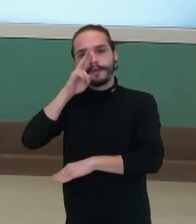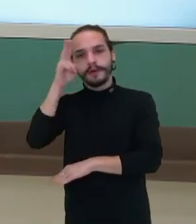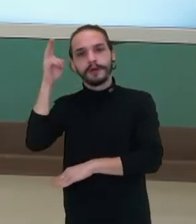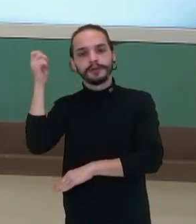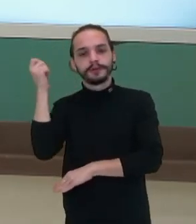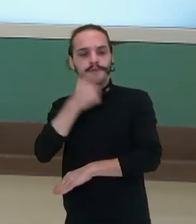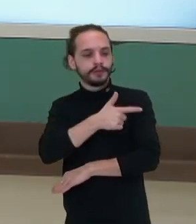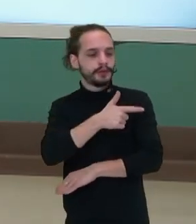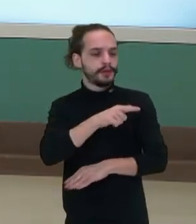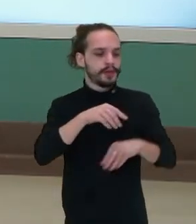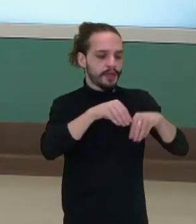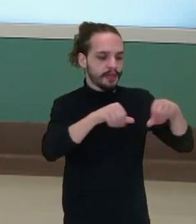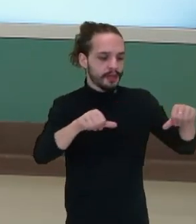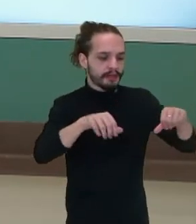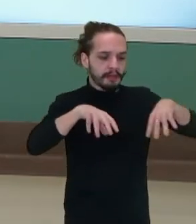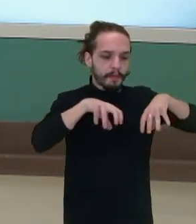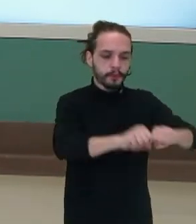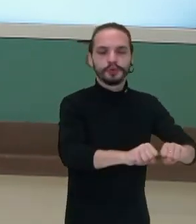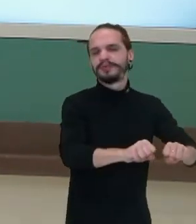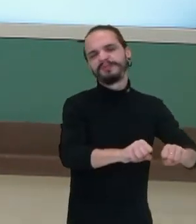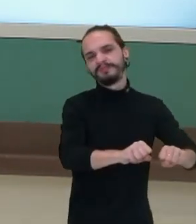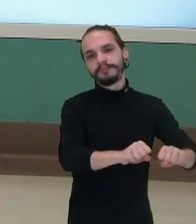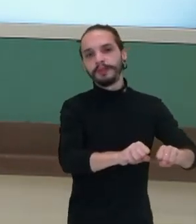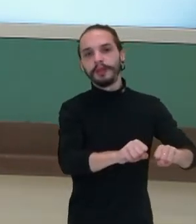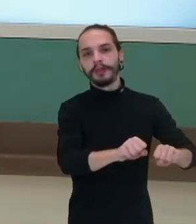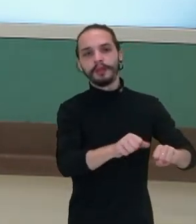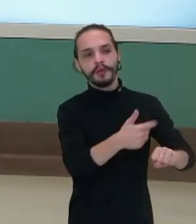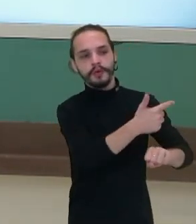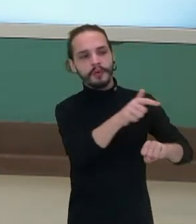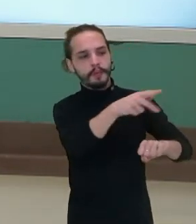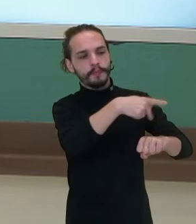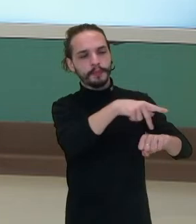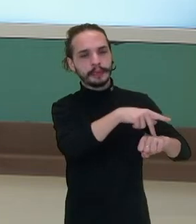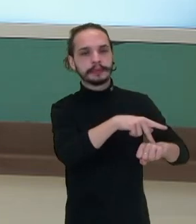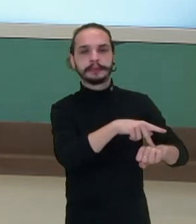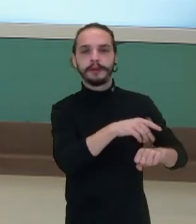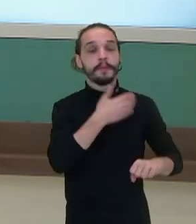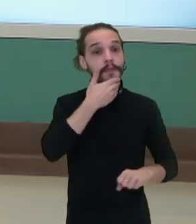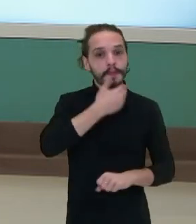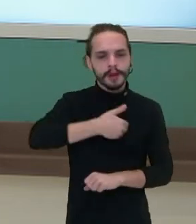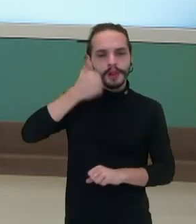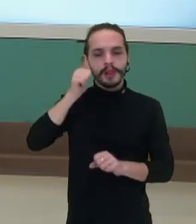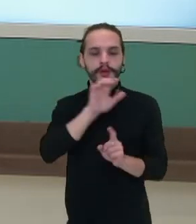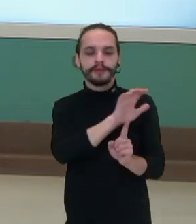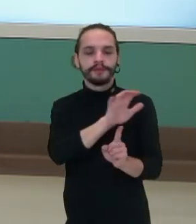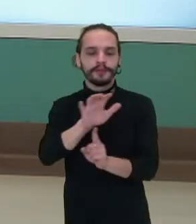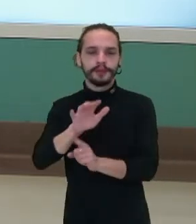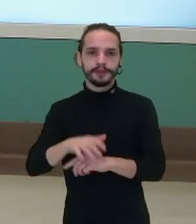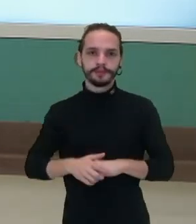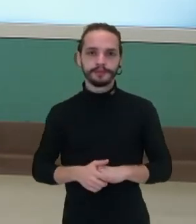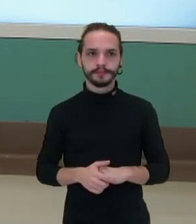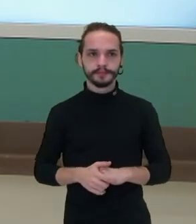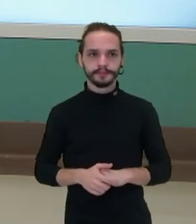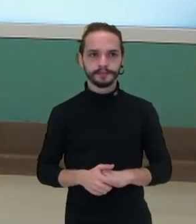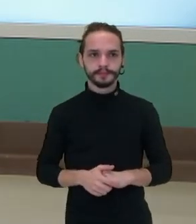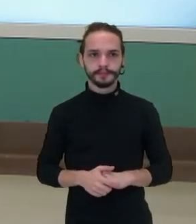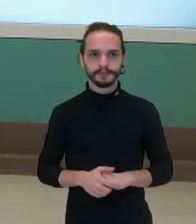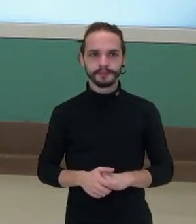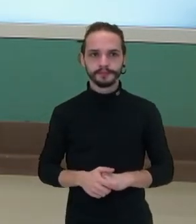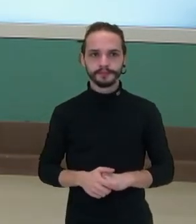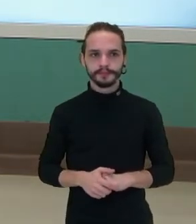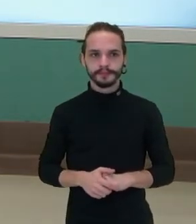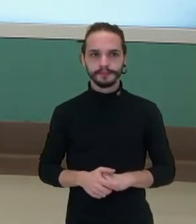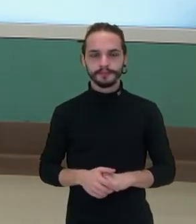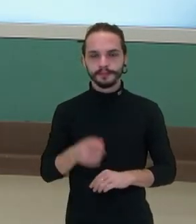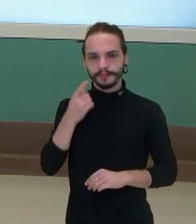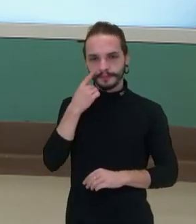o território, né, ocupado de outros países, tá bom? Então essa que é a diferença básica também aqui. E